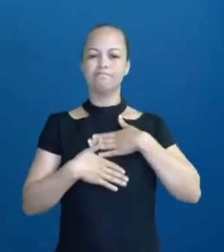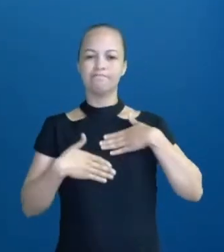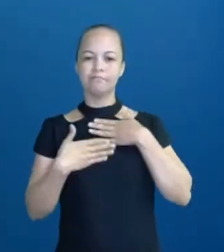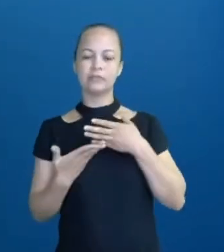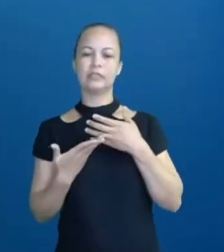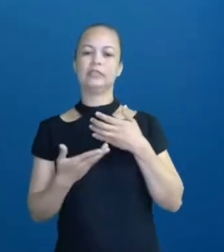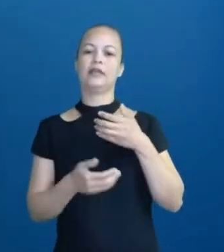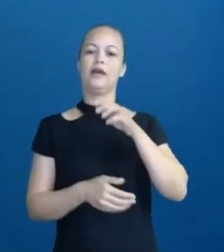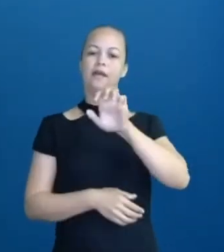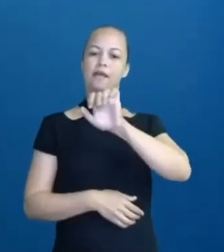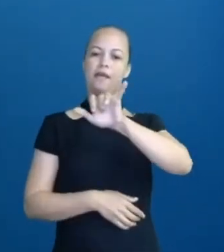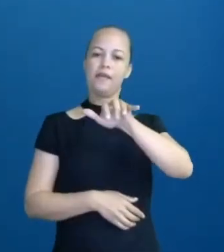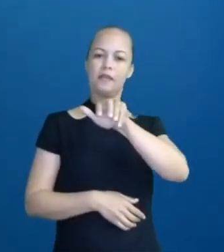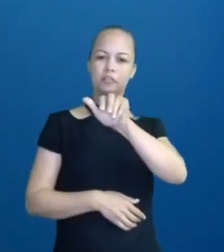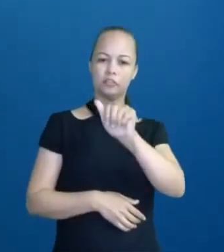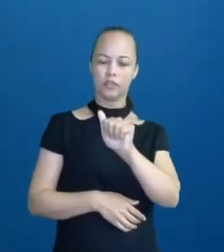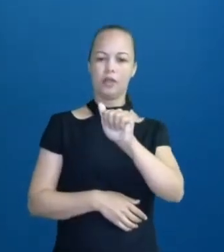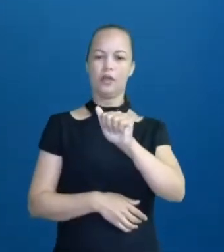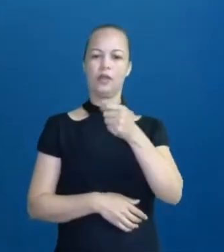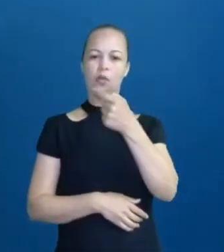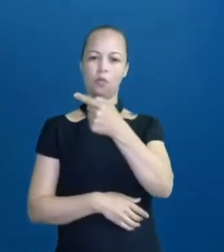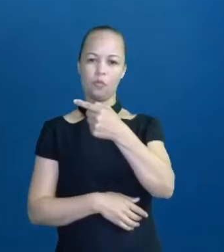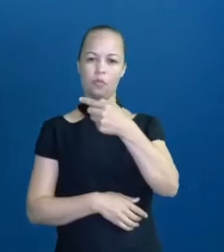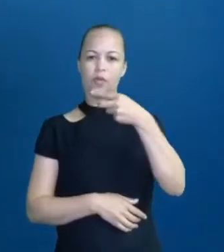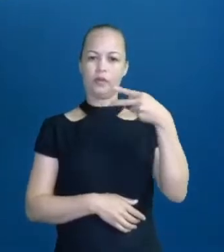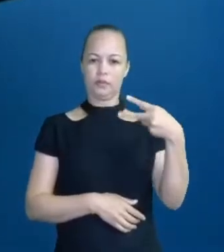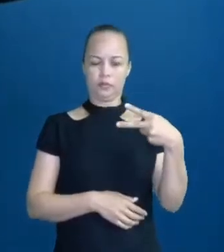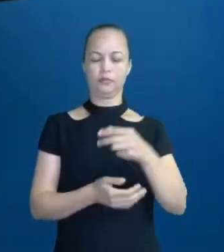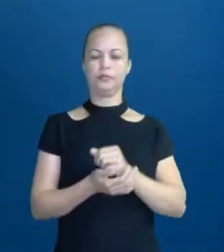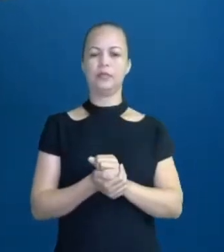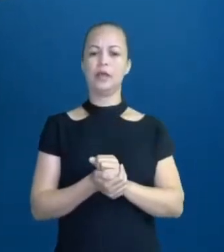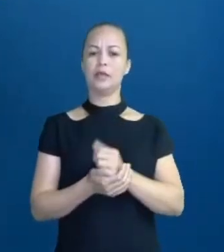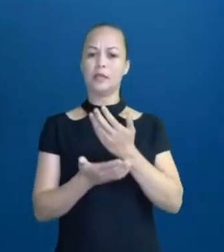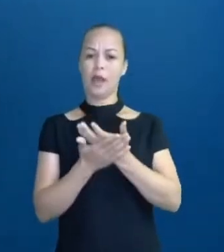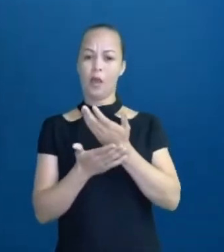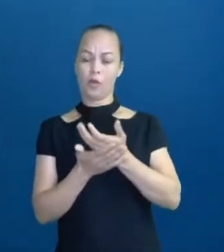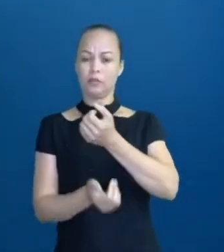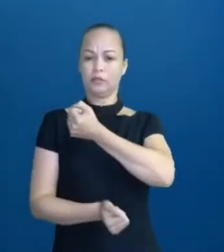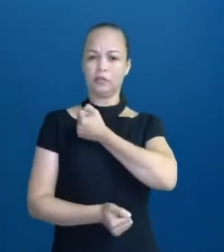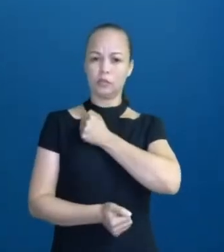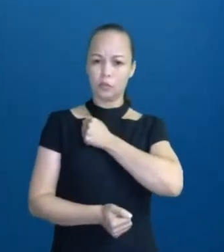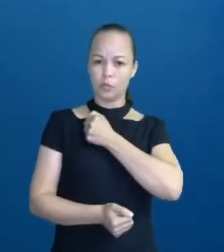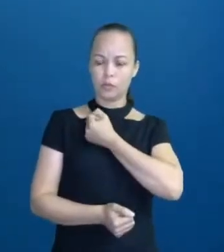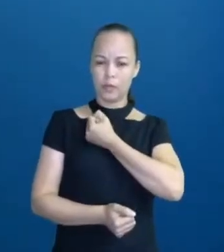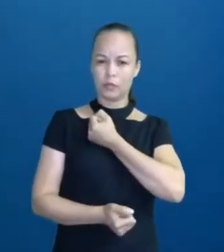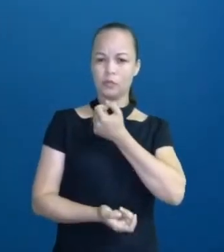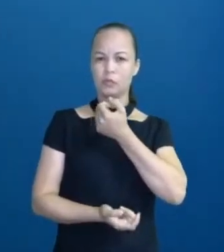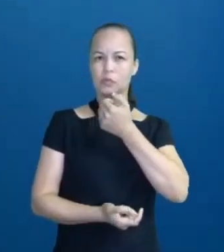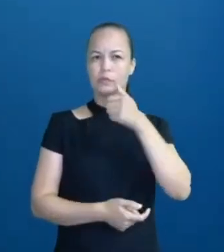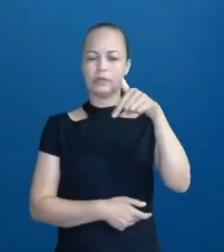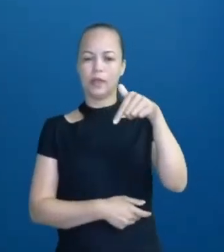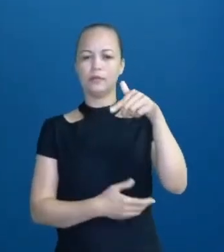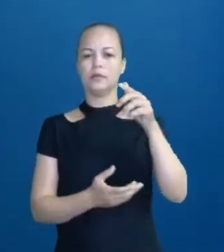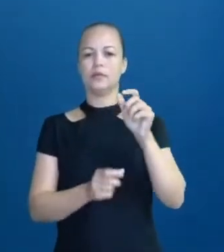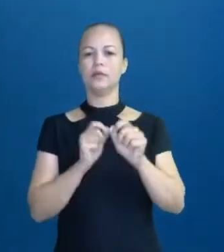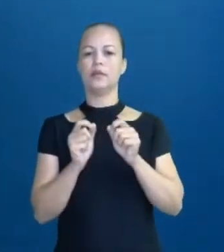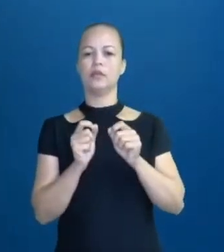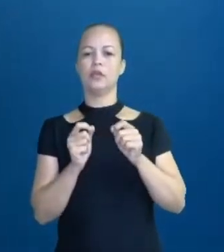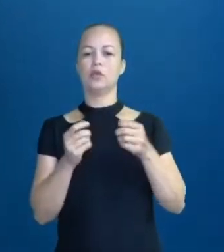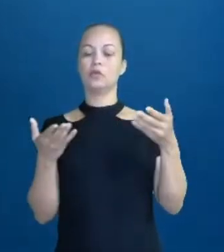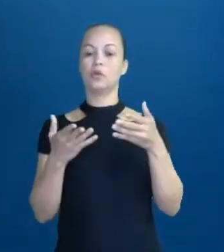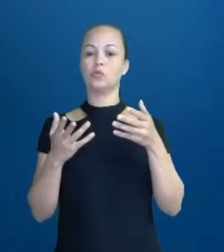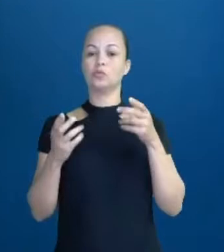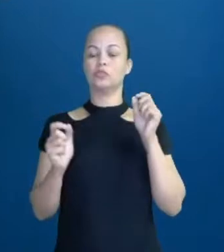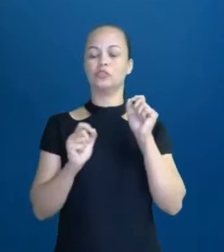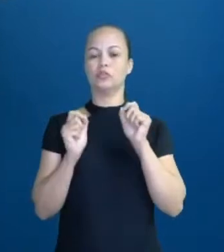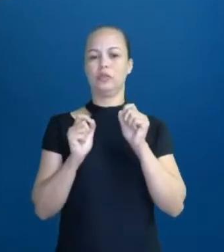2. Nessa nossa aula de número 7, nós vamos estudar a respeito do eixo Vida e Evolução